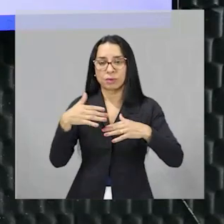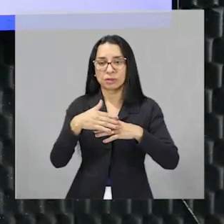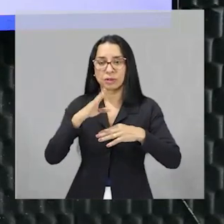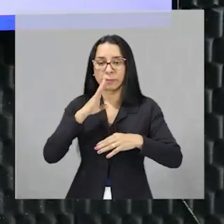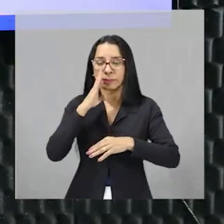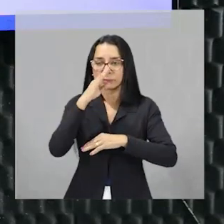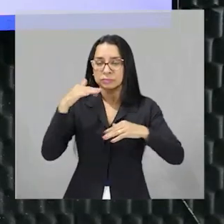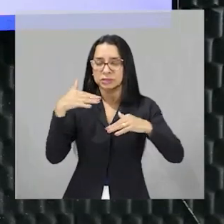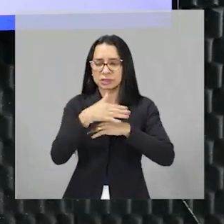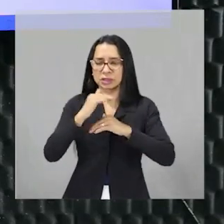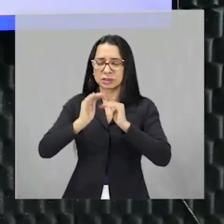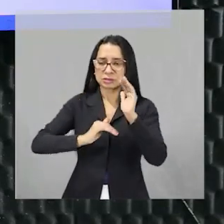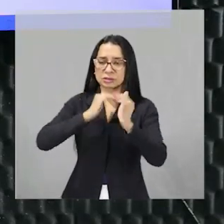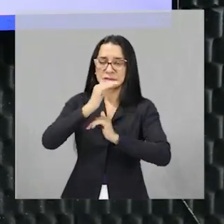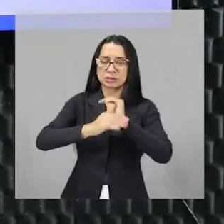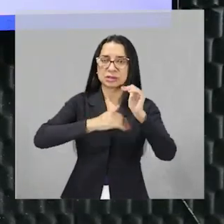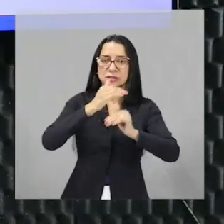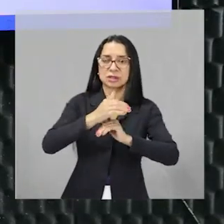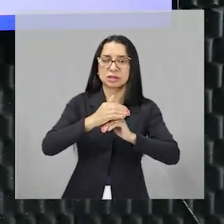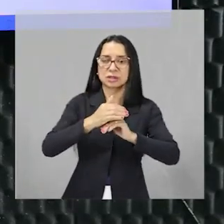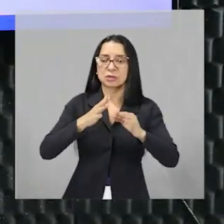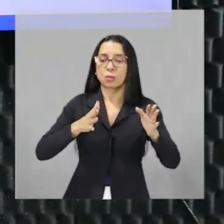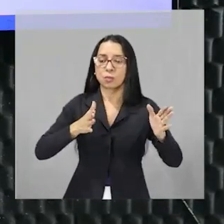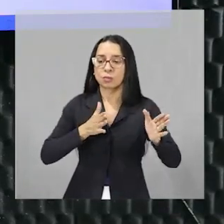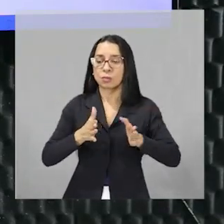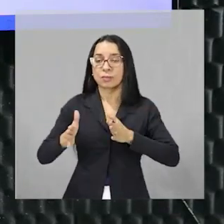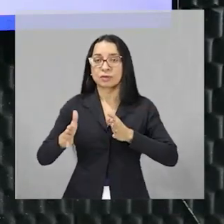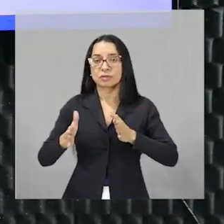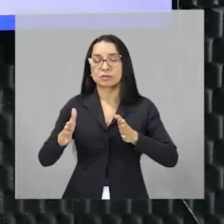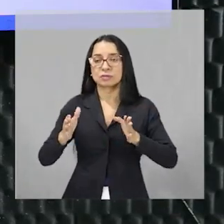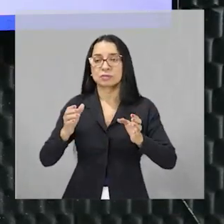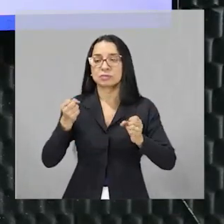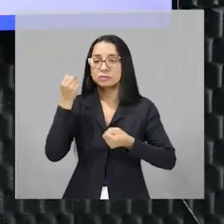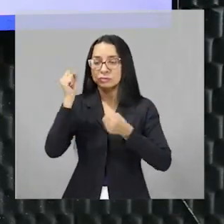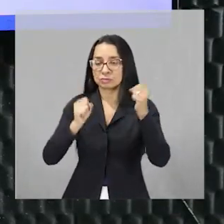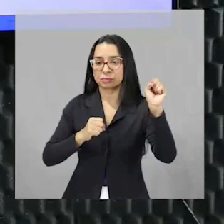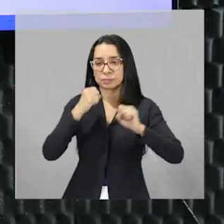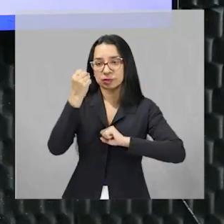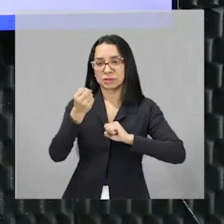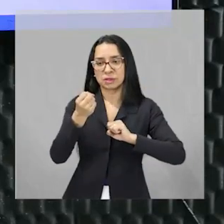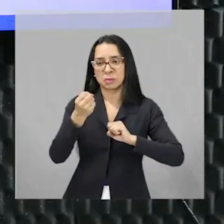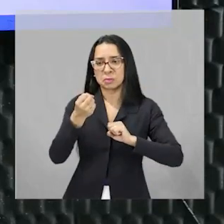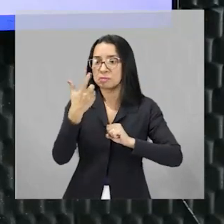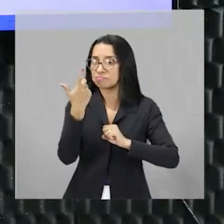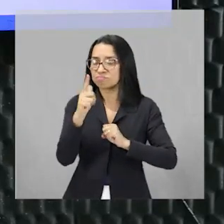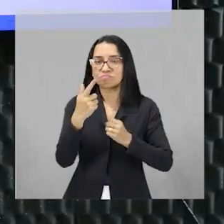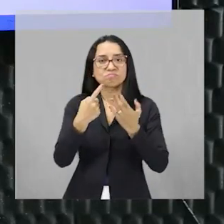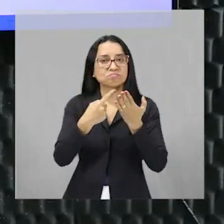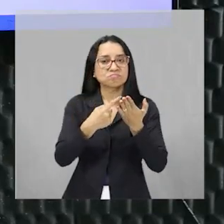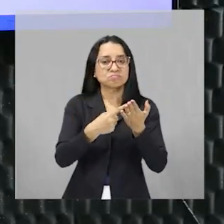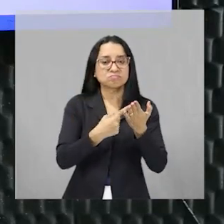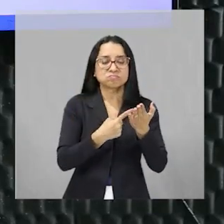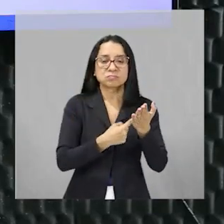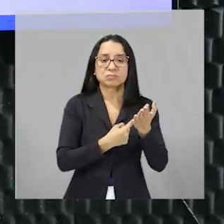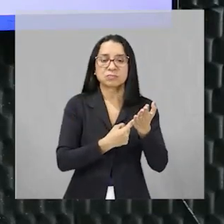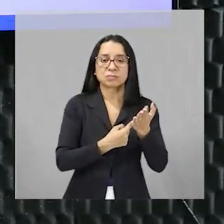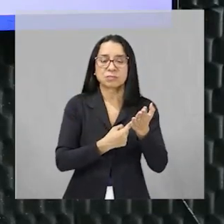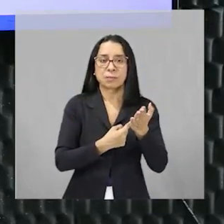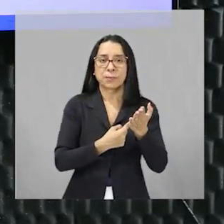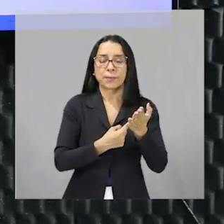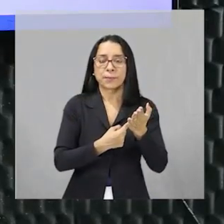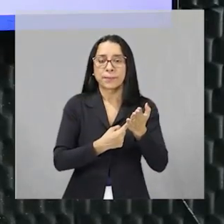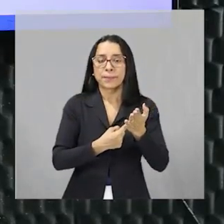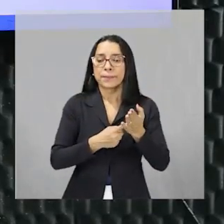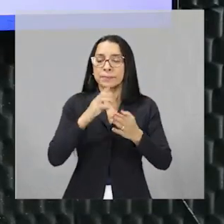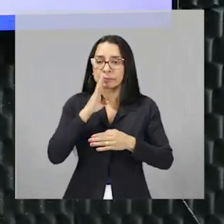seu período de industrialização e urbanização, sem muito planejamento. E principalmente pessoas que migravam de regiões mais pobres